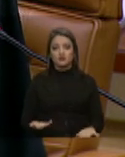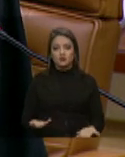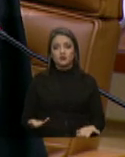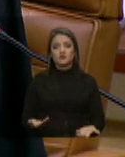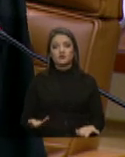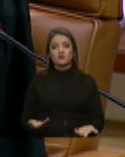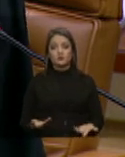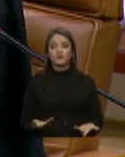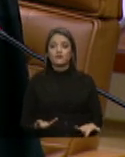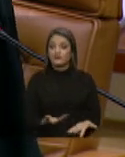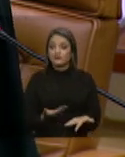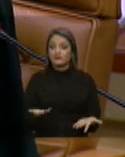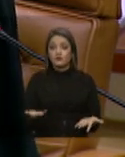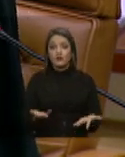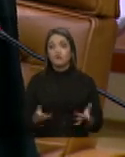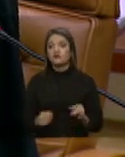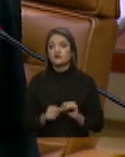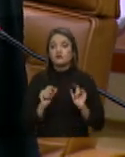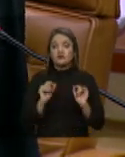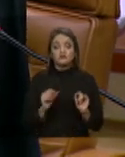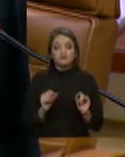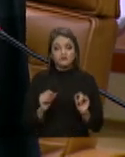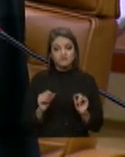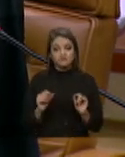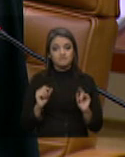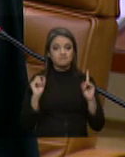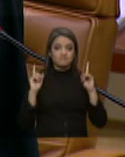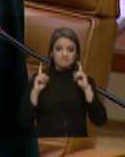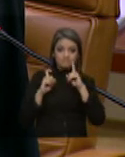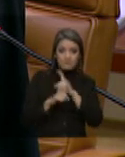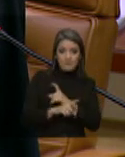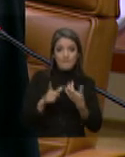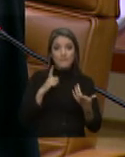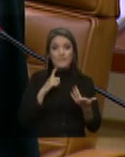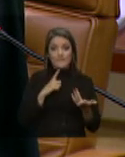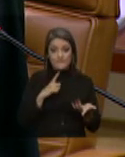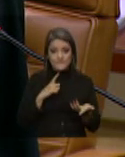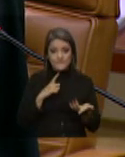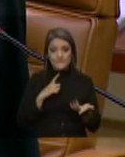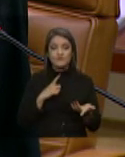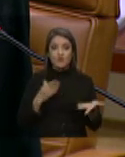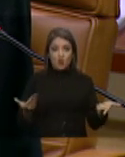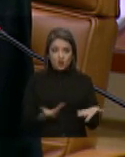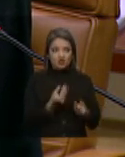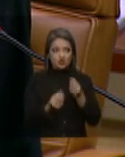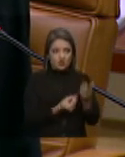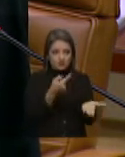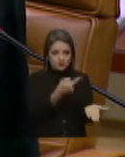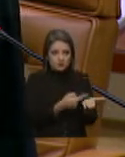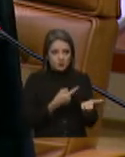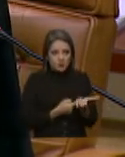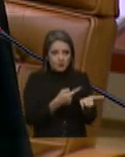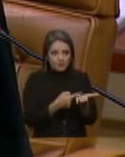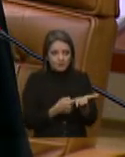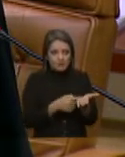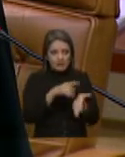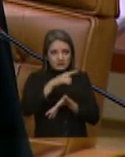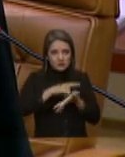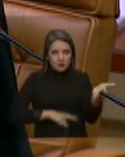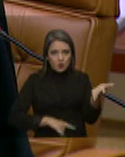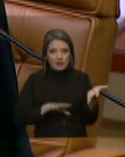reforçam a ineficácia do sistema de cooperação internacional atual só com emilate